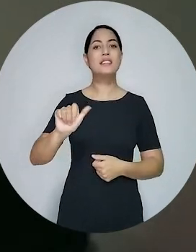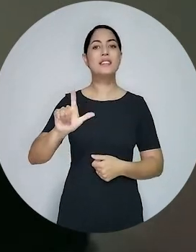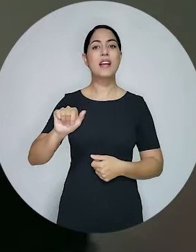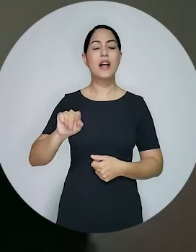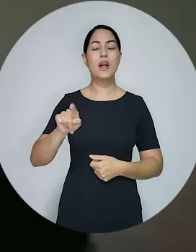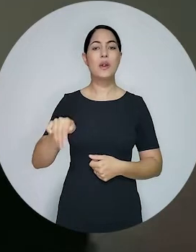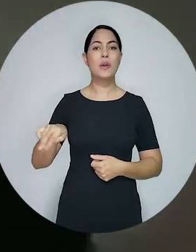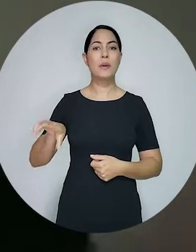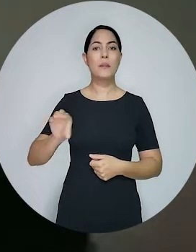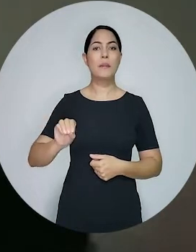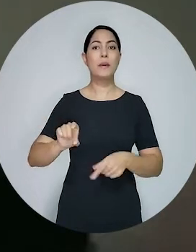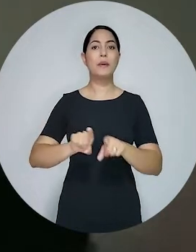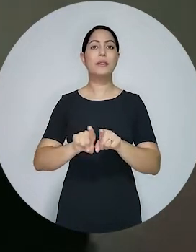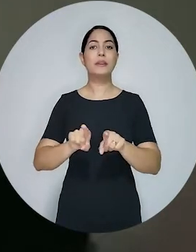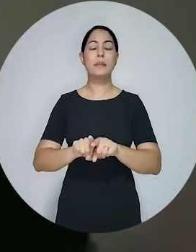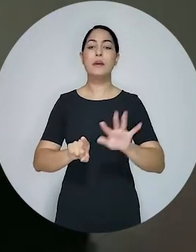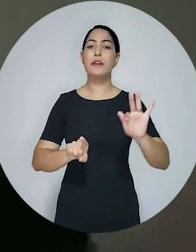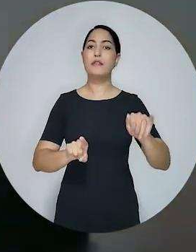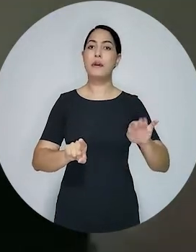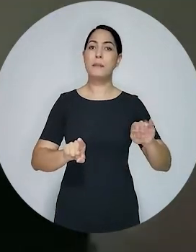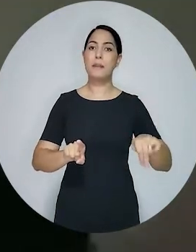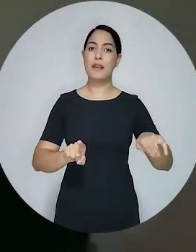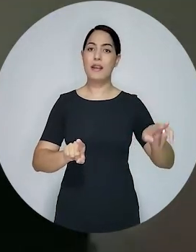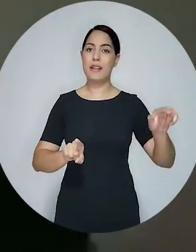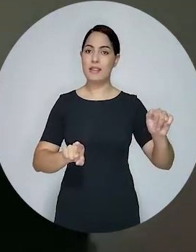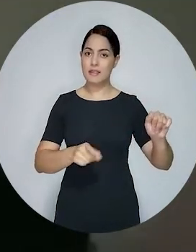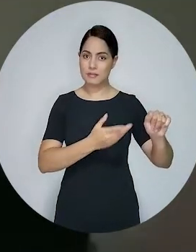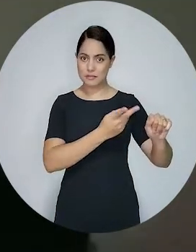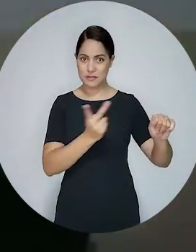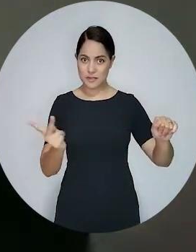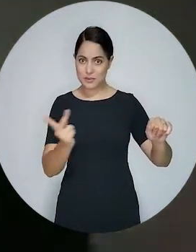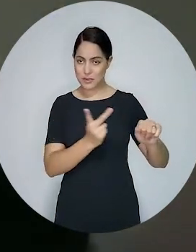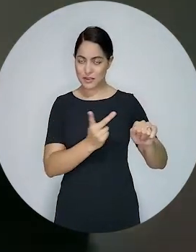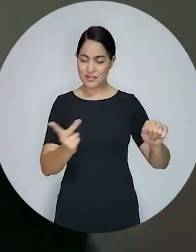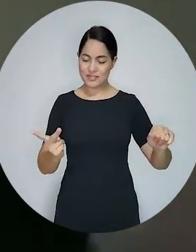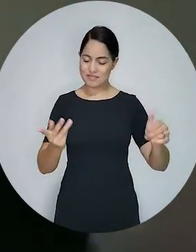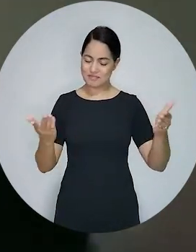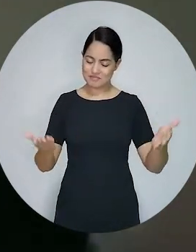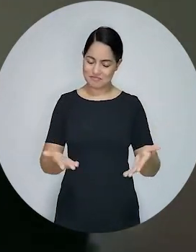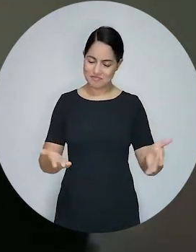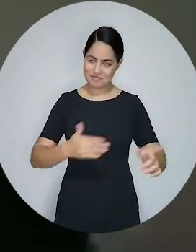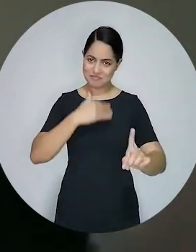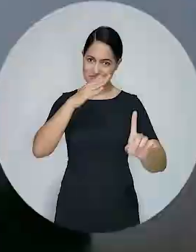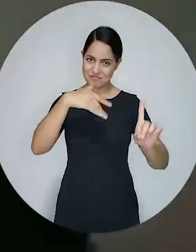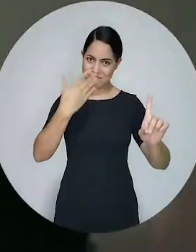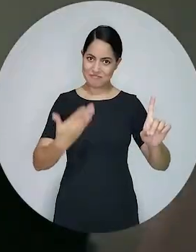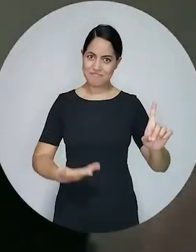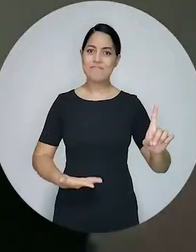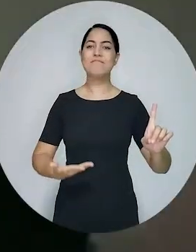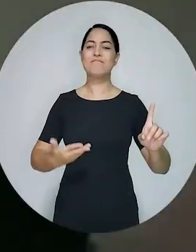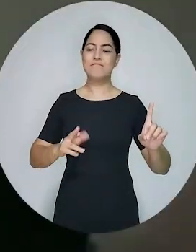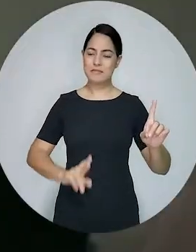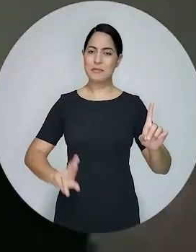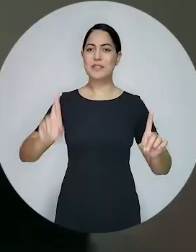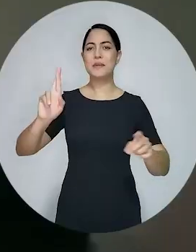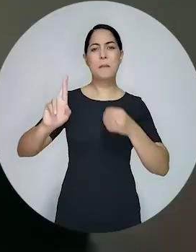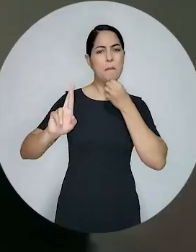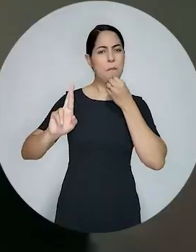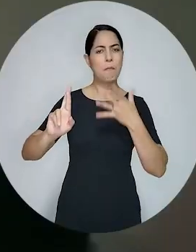Fabiana. Em seus nomes, esta cerimônia está bem